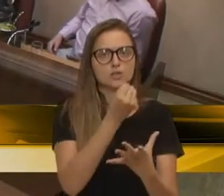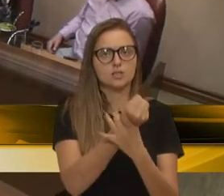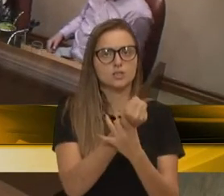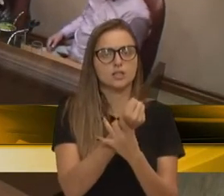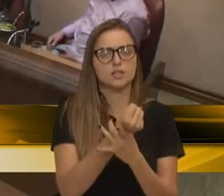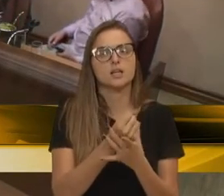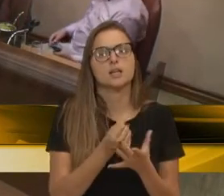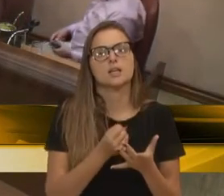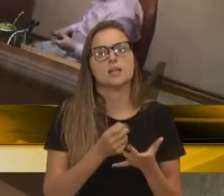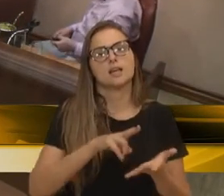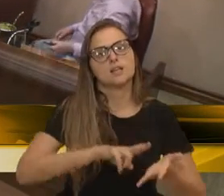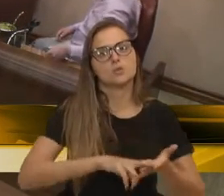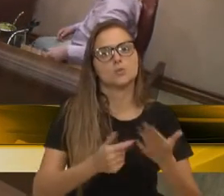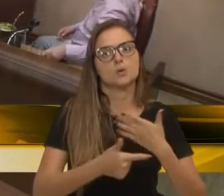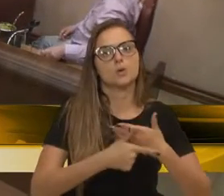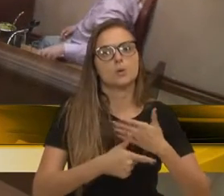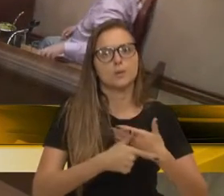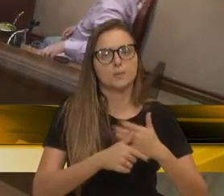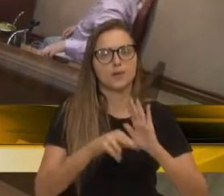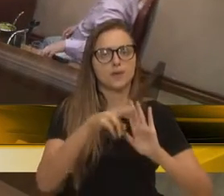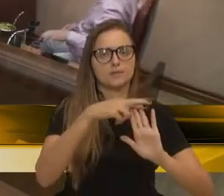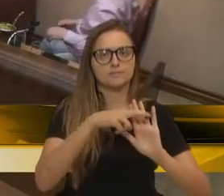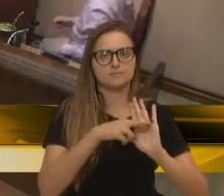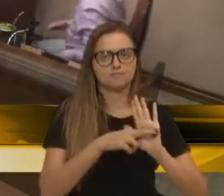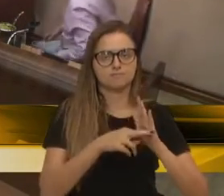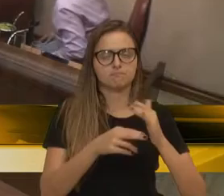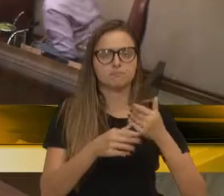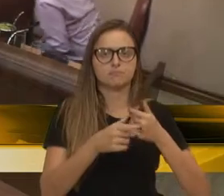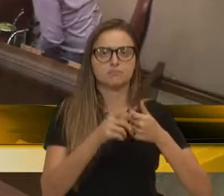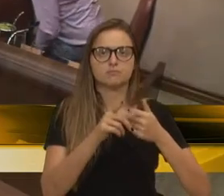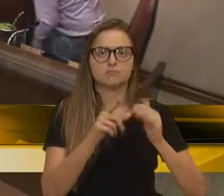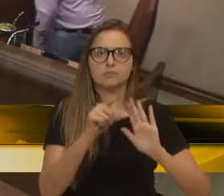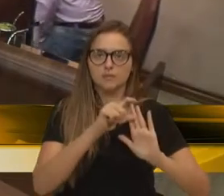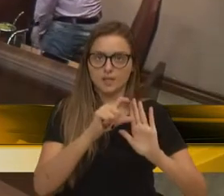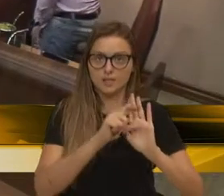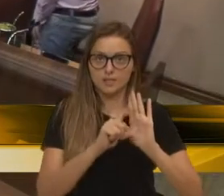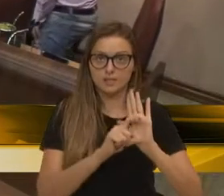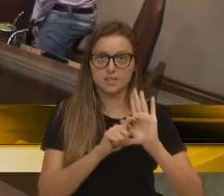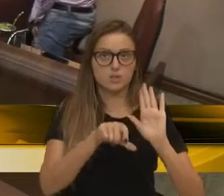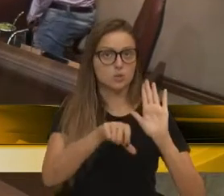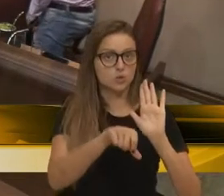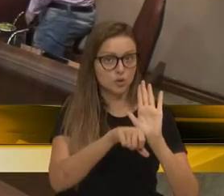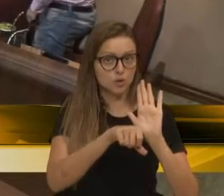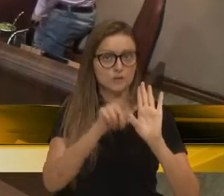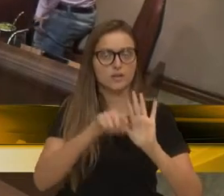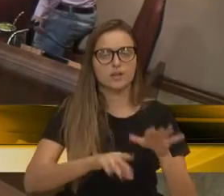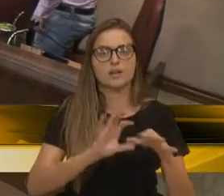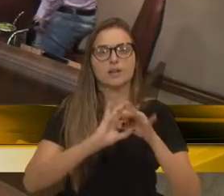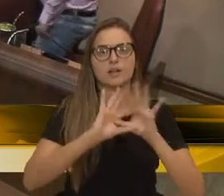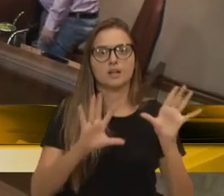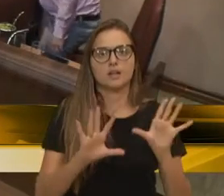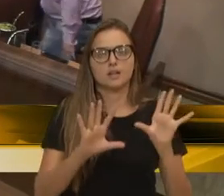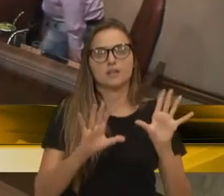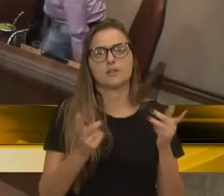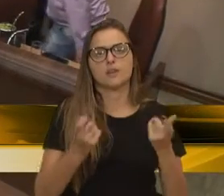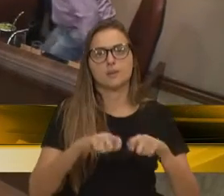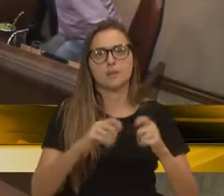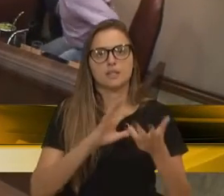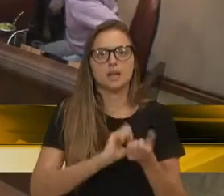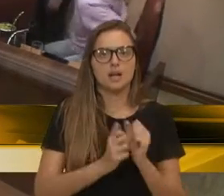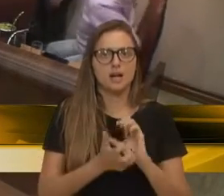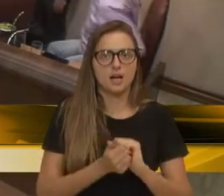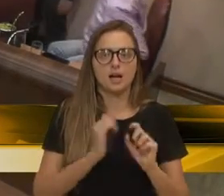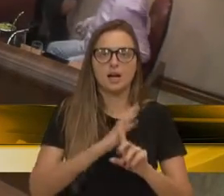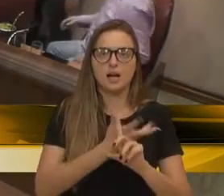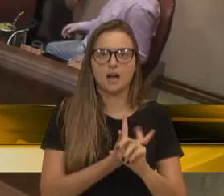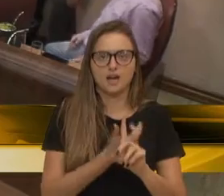nos termos seguintes inciso 9 é livre a expressão da atividade intelectual artística científica e de